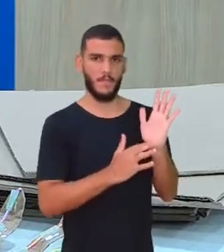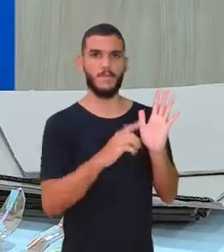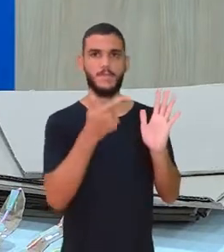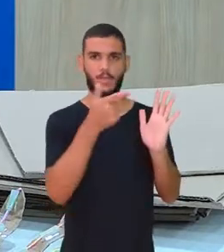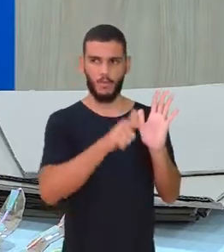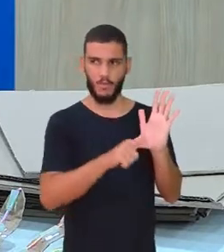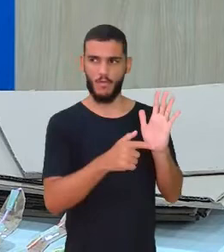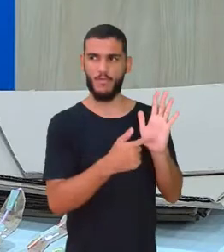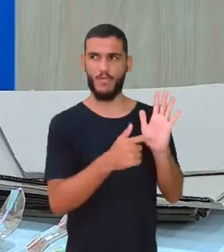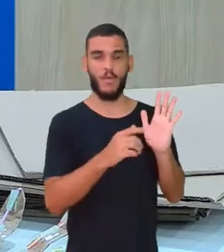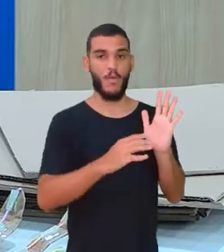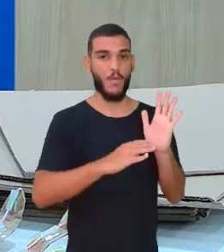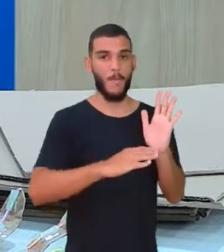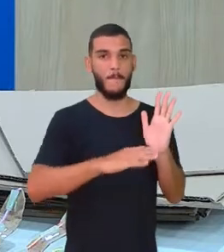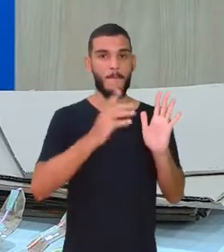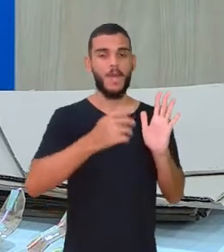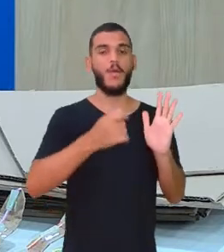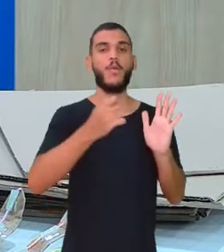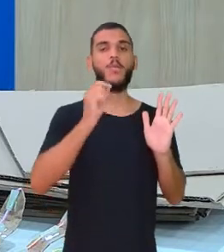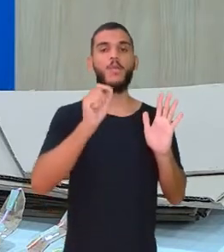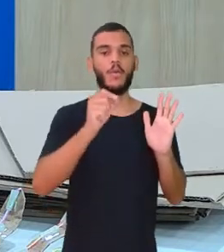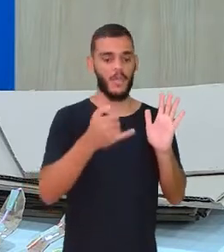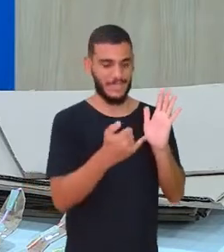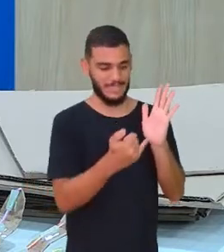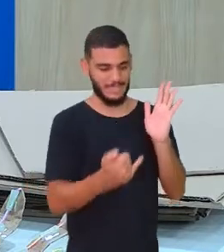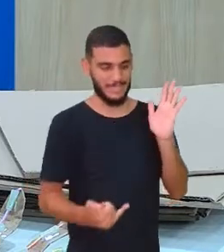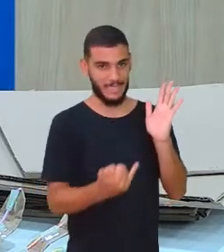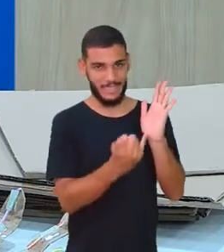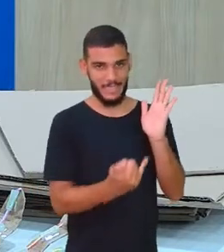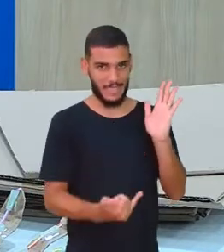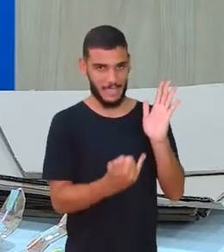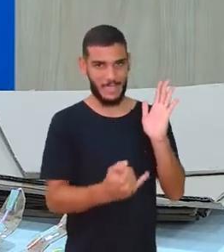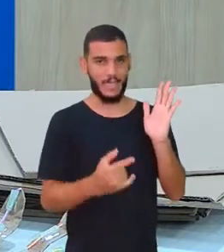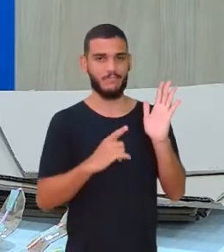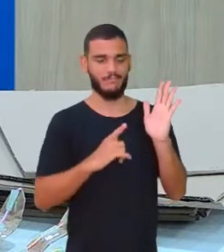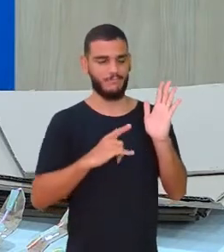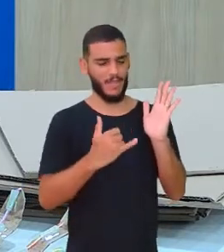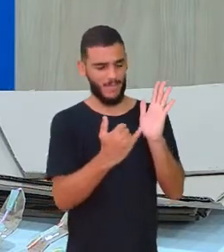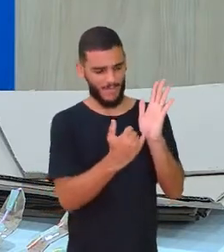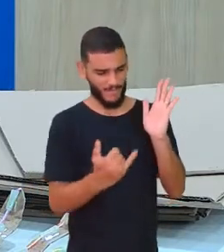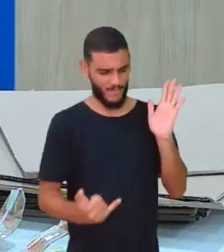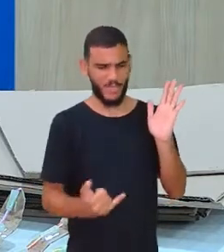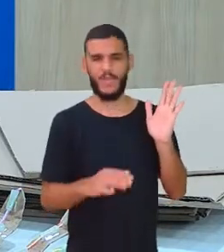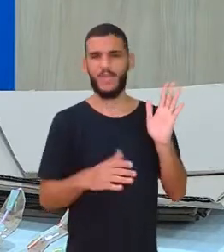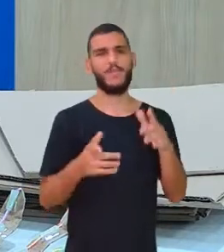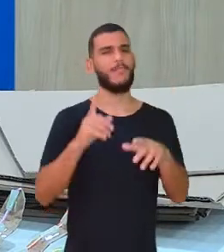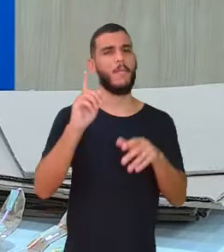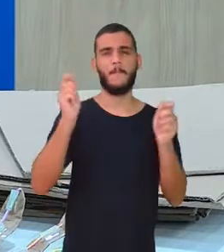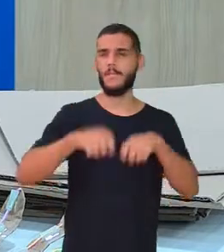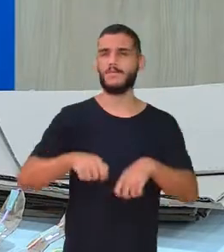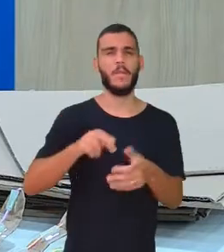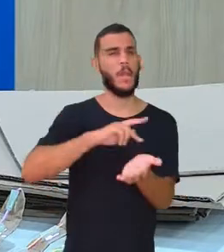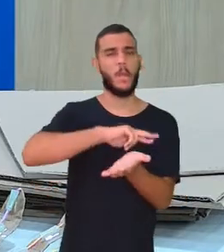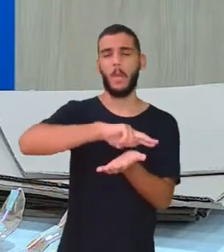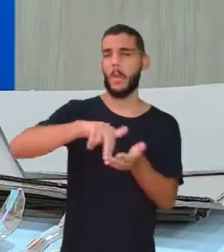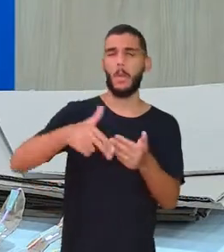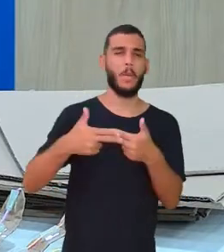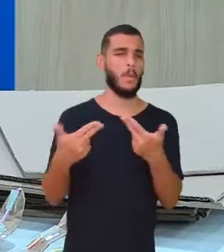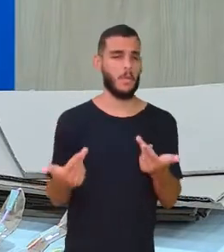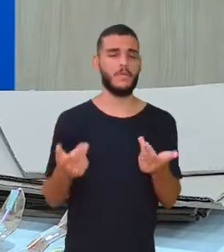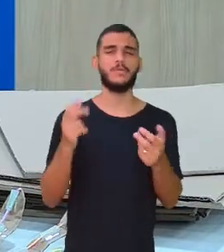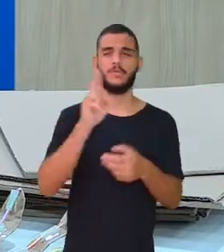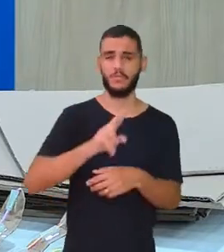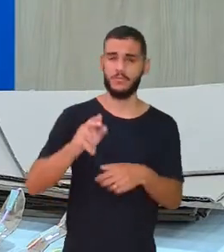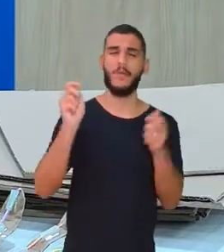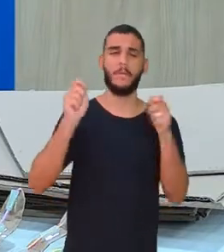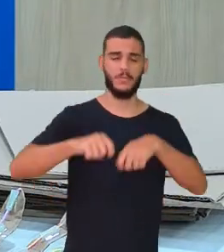um maior, que vai juntar todas as linhas. Peguei um fio, que pode ser lã, pode ser linha de crochê, como eu estou usando